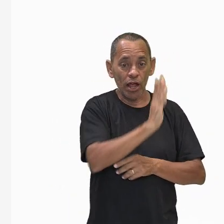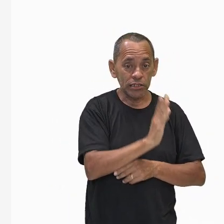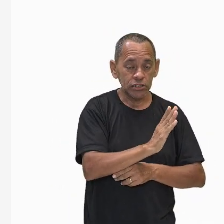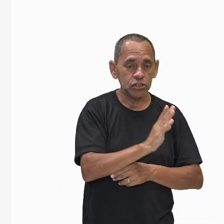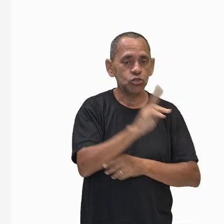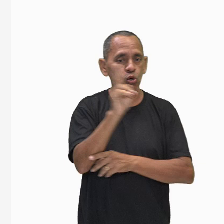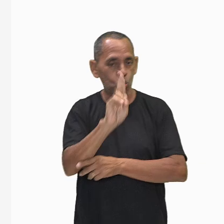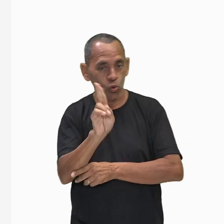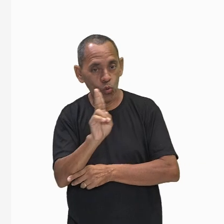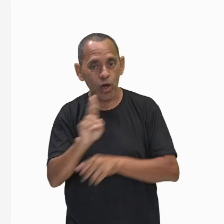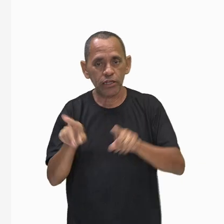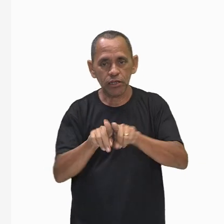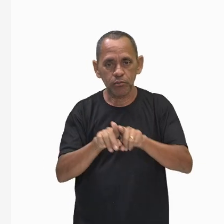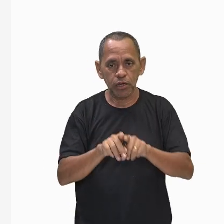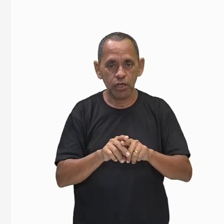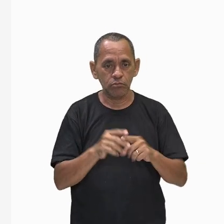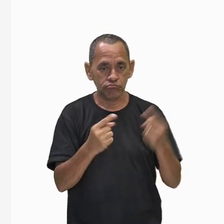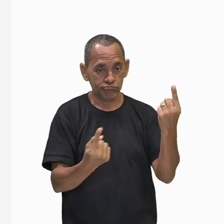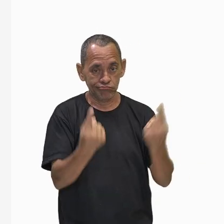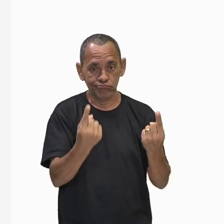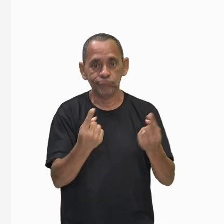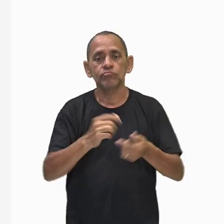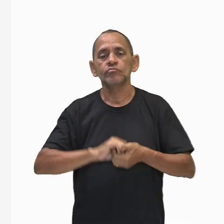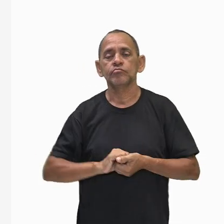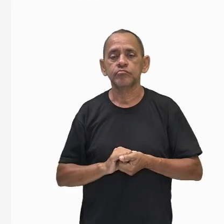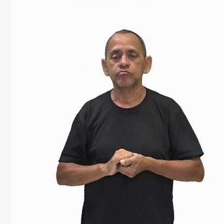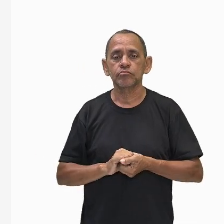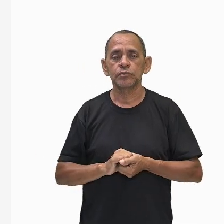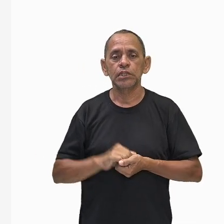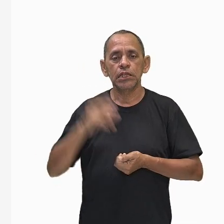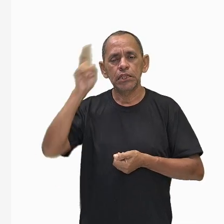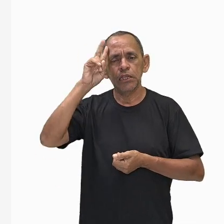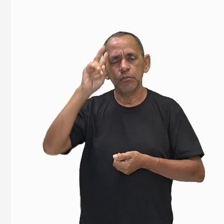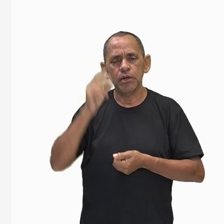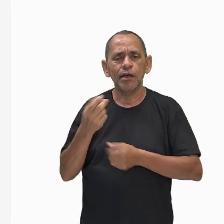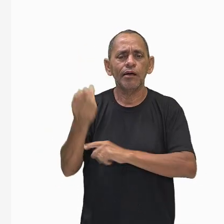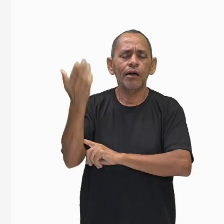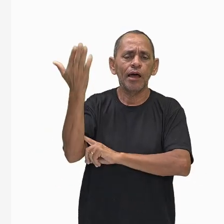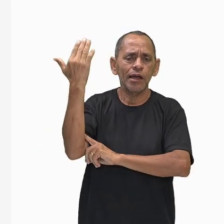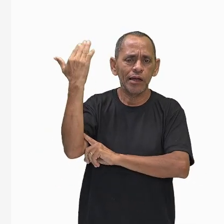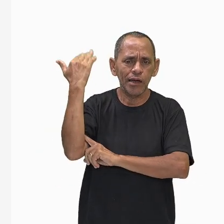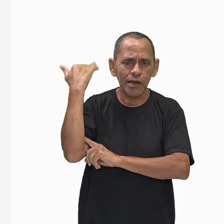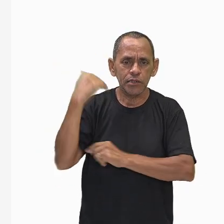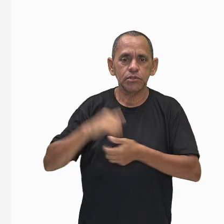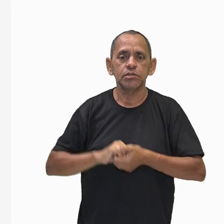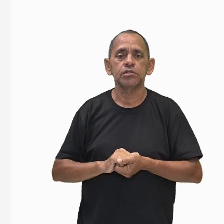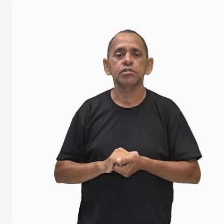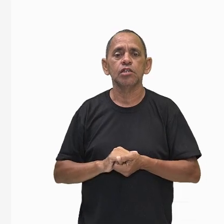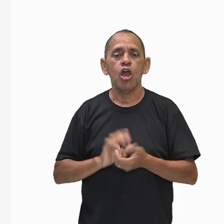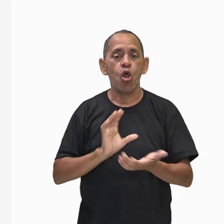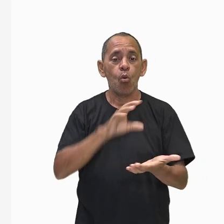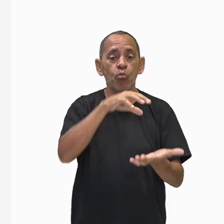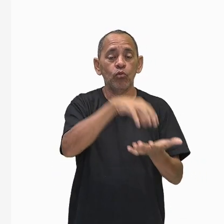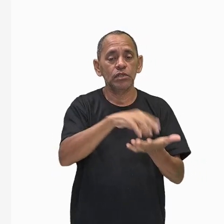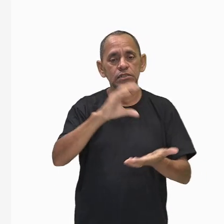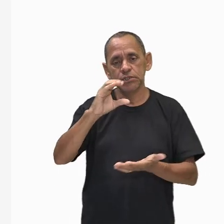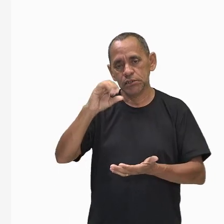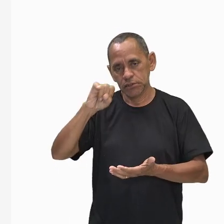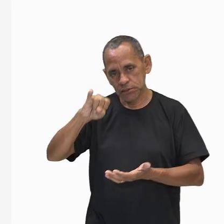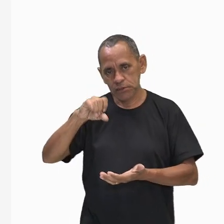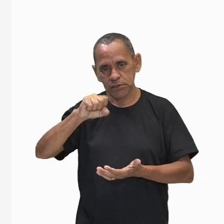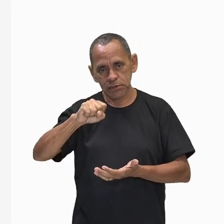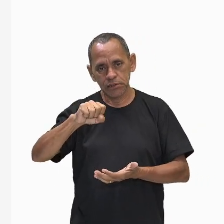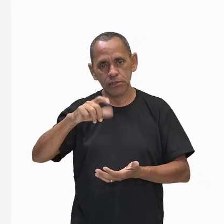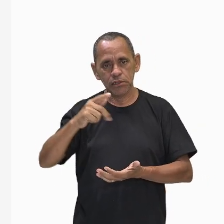vamos recapitular um pouquinho, tá, gente? O Uruguai era a antiga província cisplatina, que já chegou